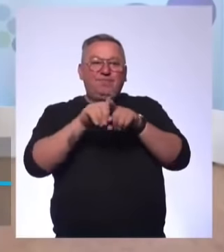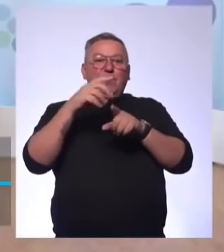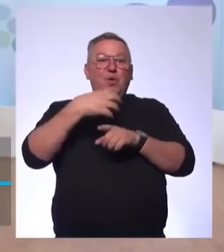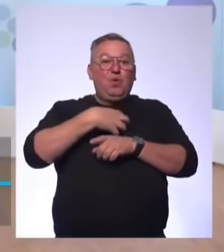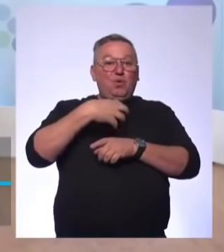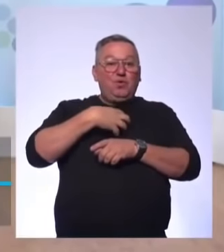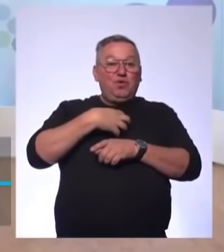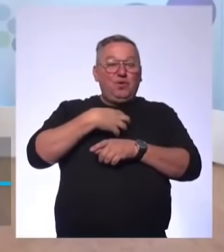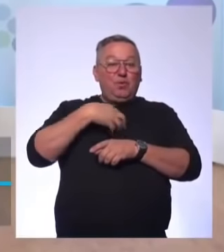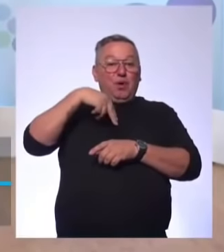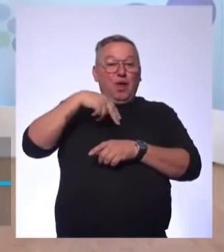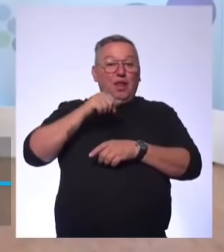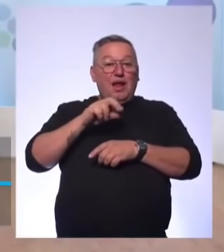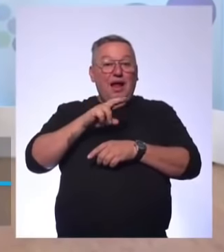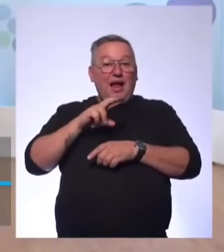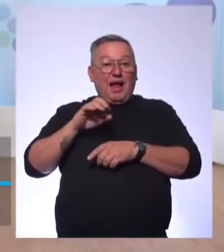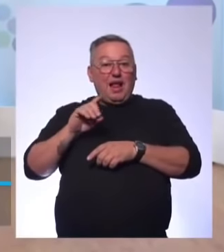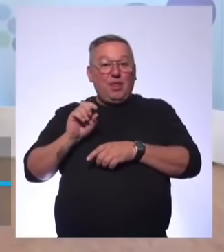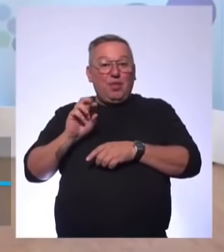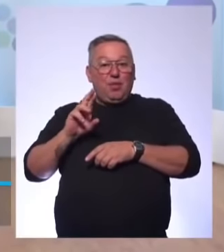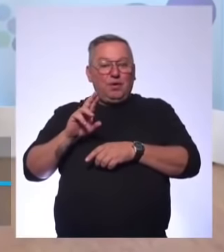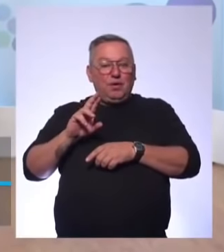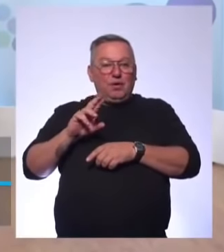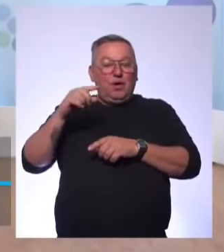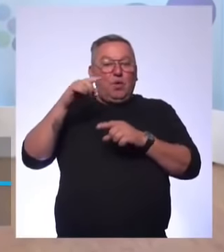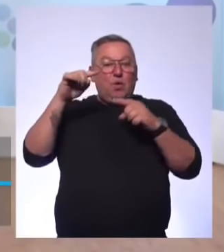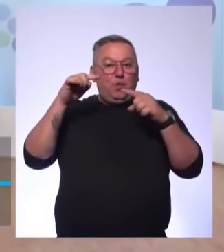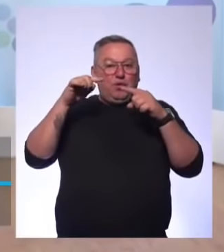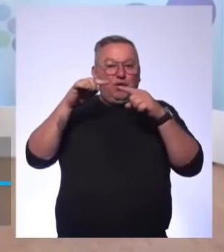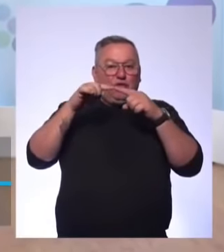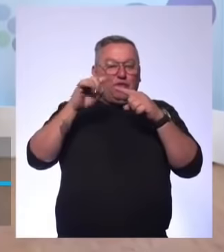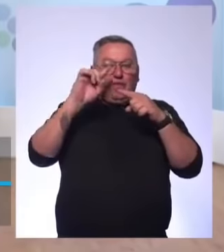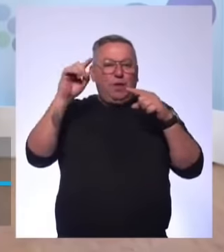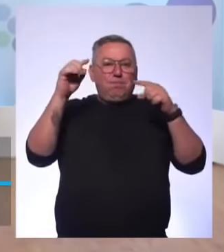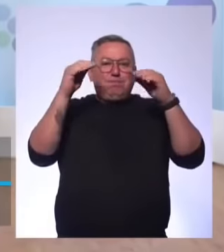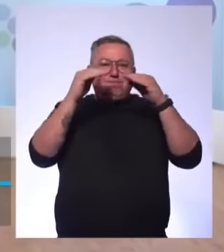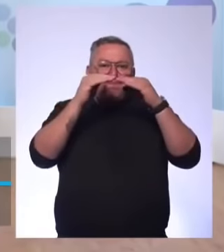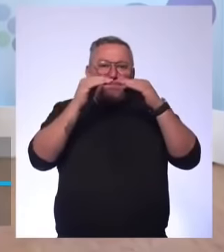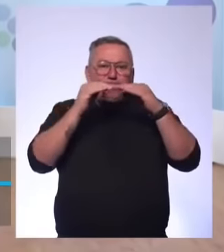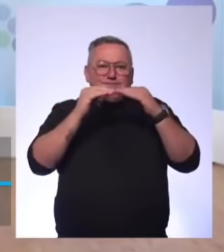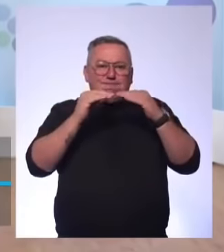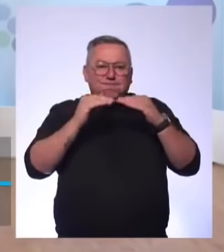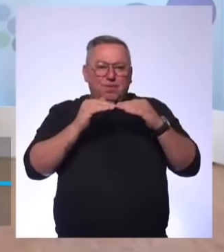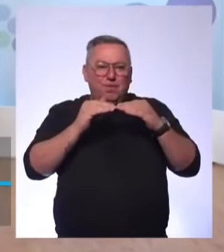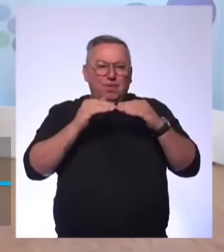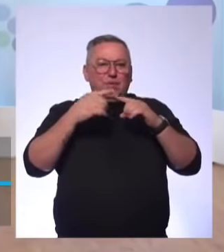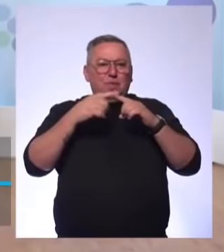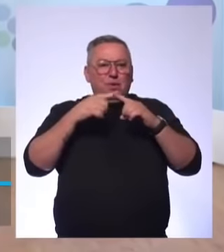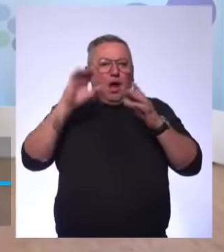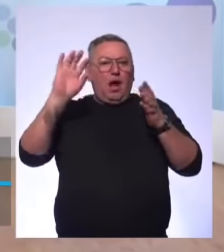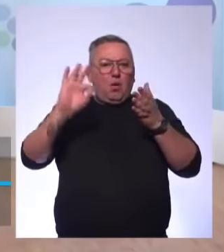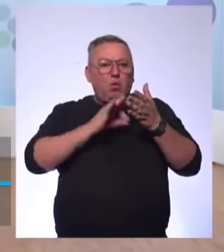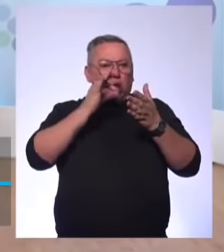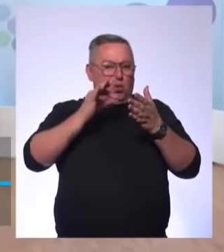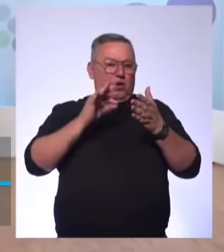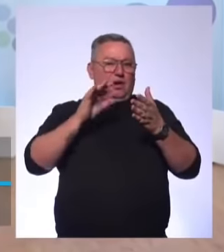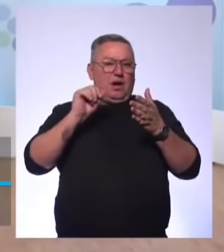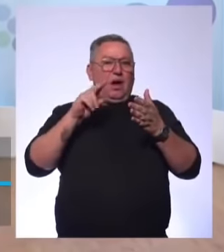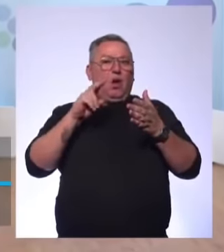narrador. ideia não é casar com a mesma ideia da Da criadora, né? autora. Porque é uma autora, da autora,